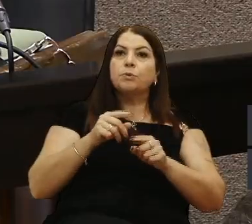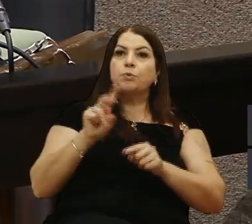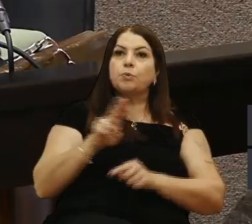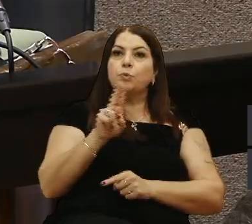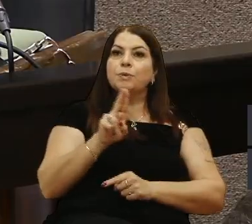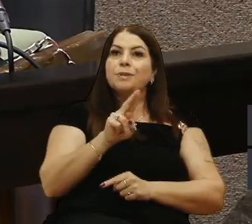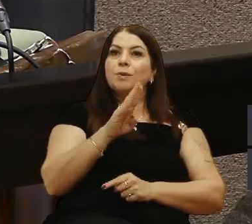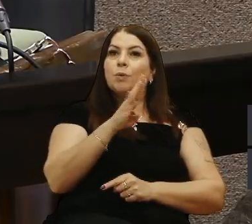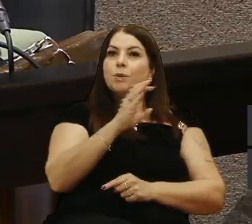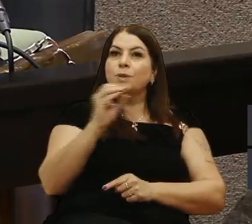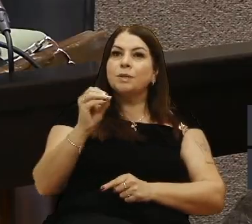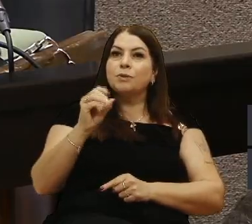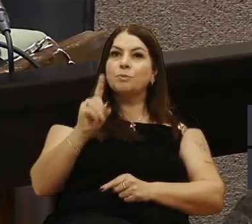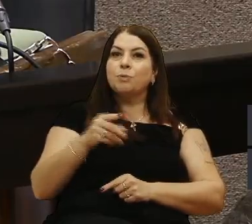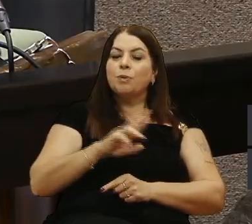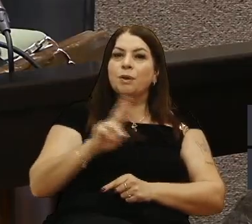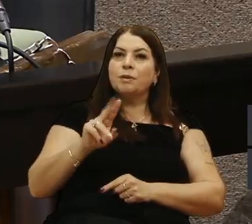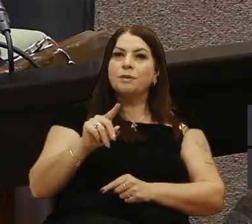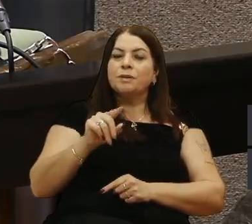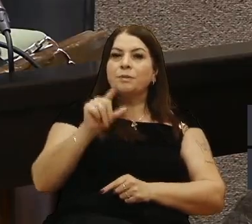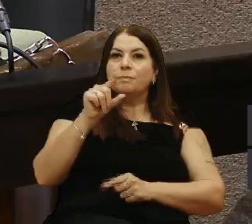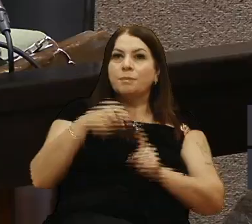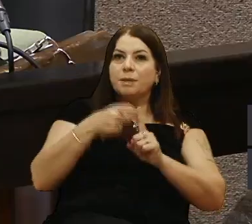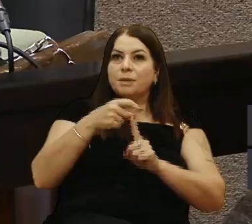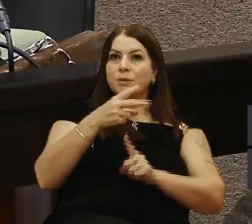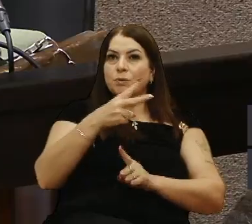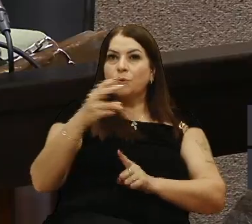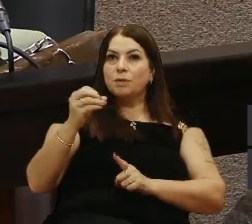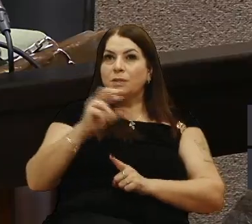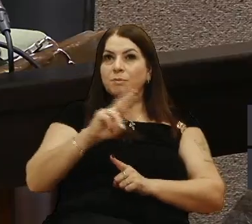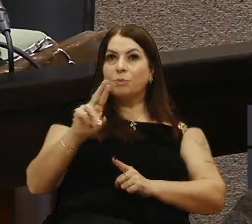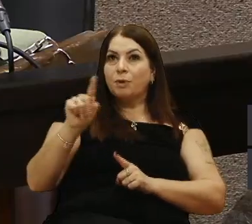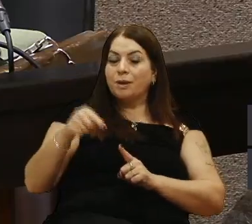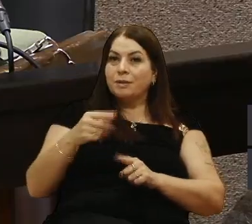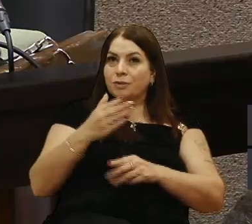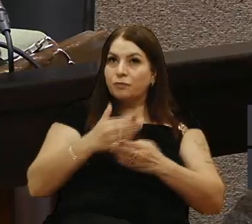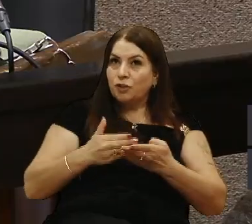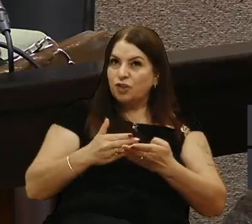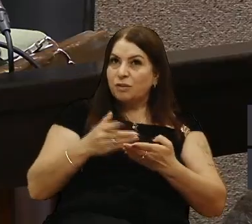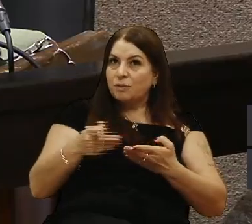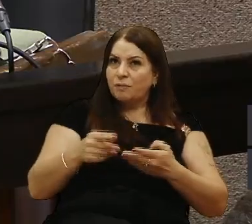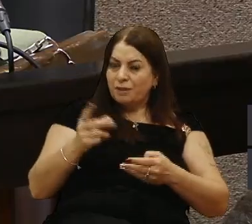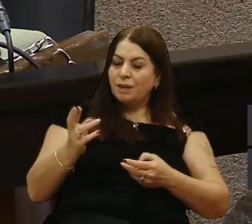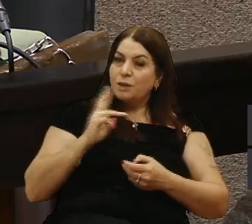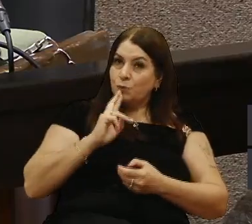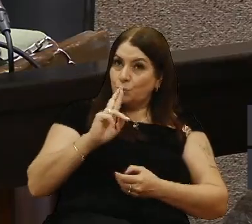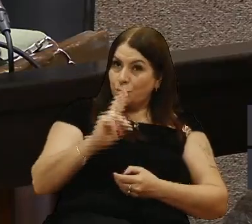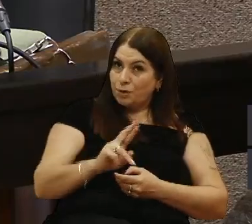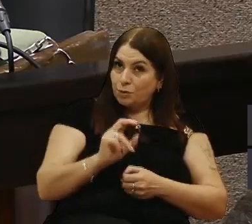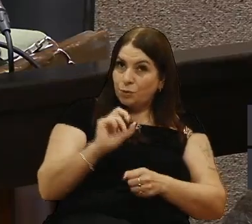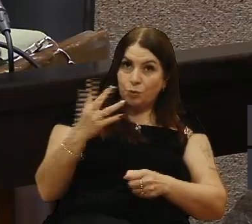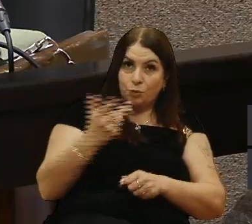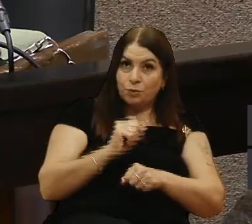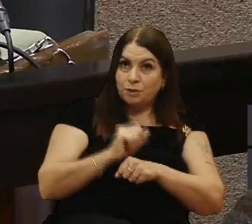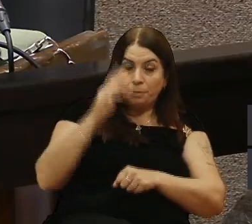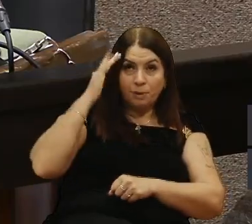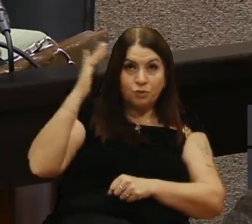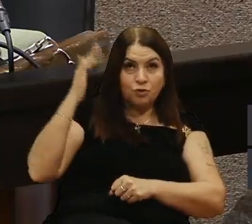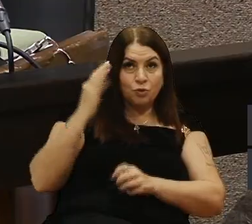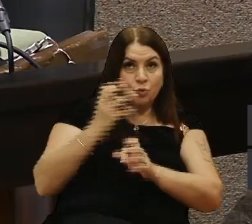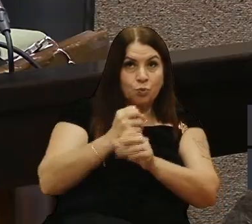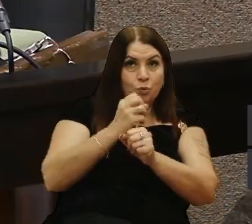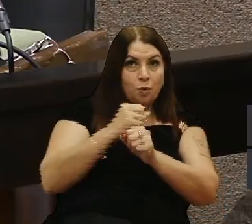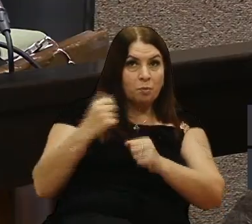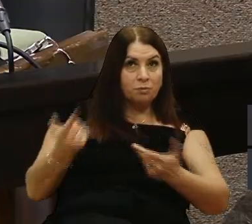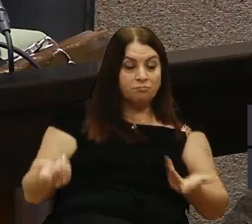mil mês, vai diminuir 50%, R$200 mil. Será que vai dar o resultado esperado no somatório,